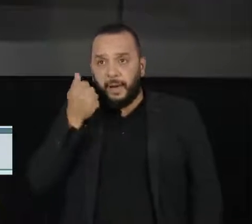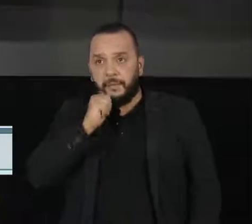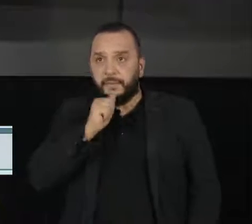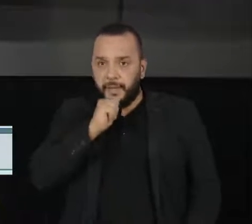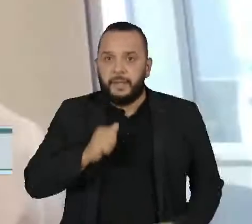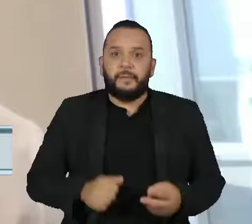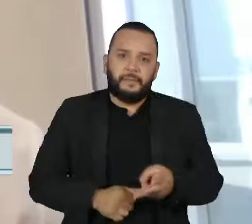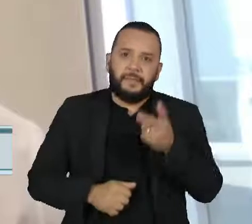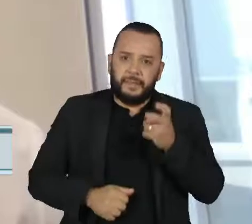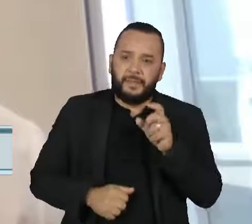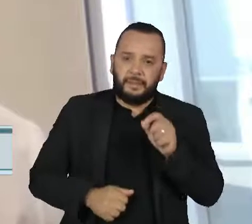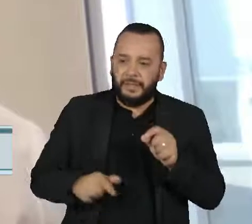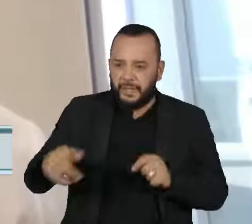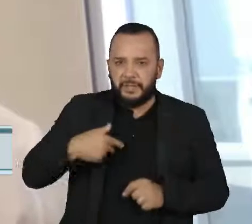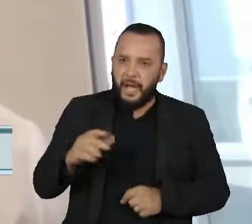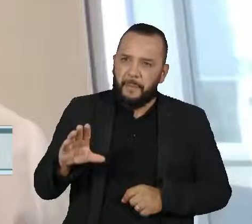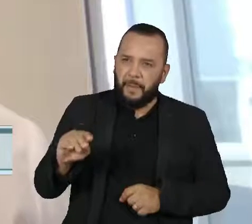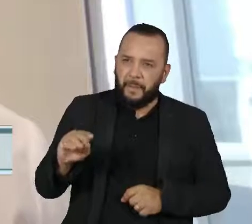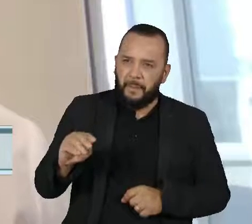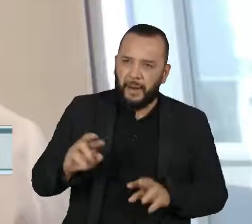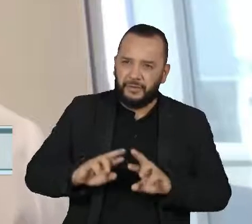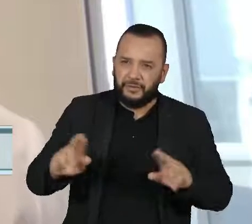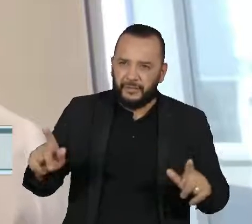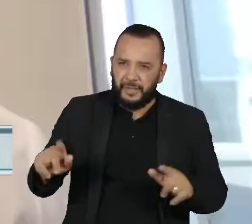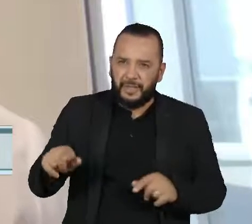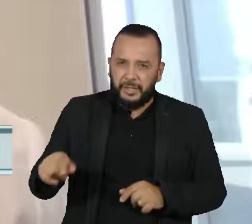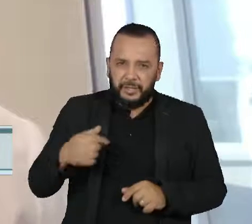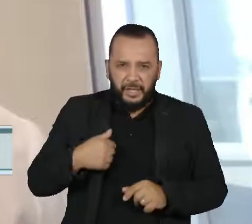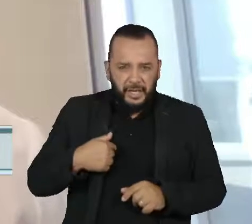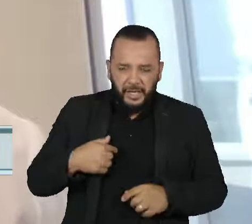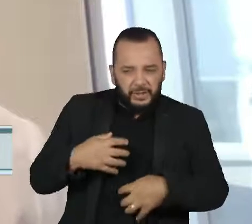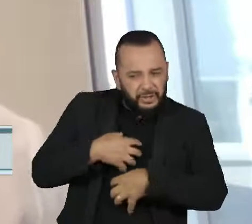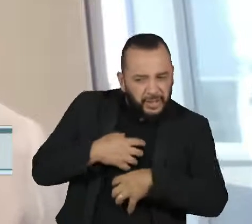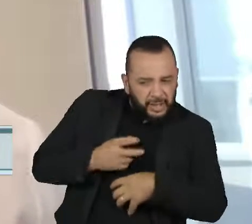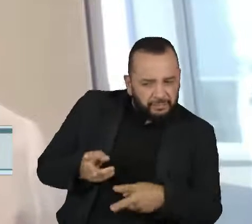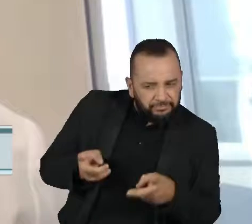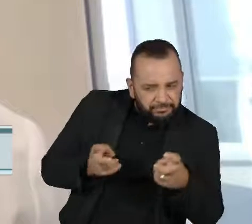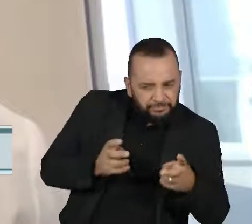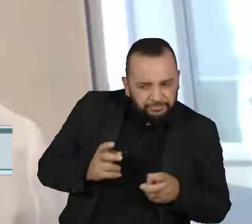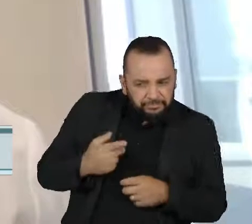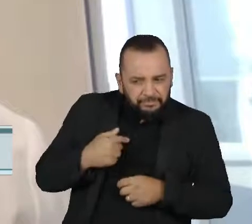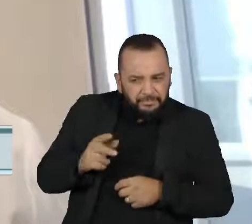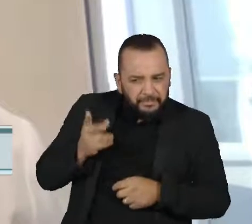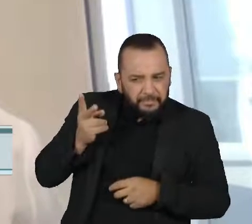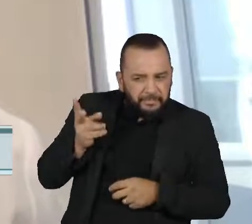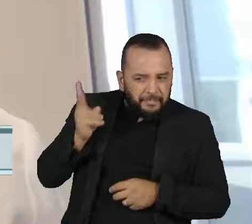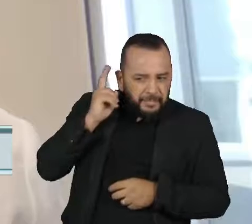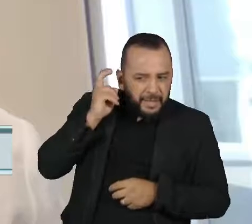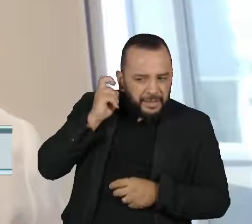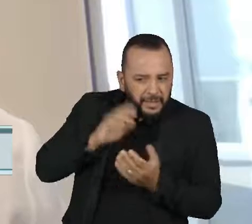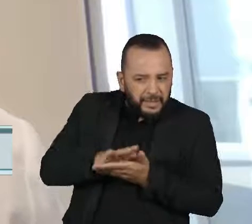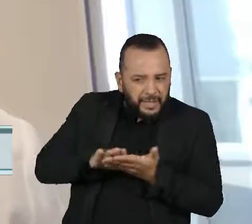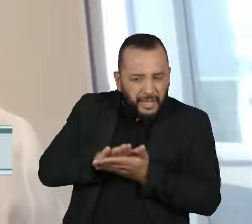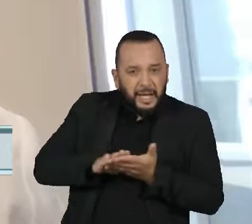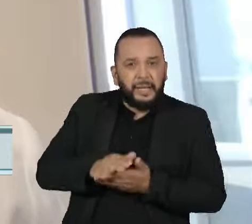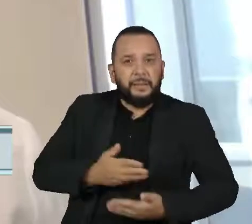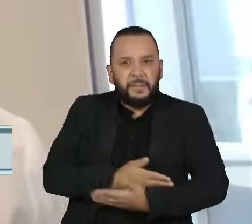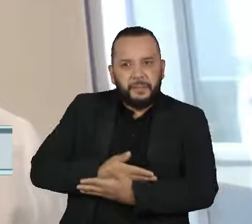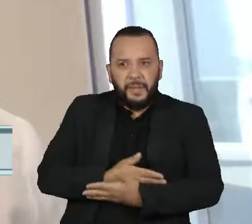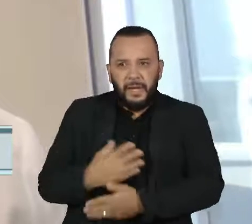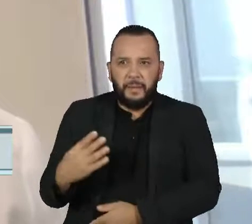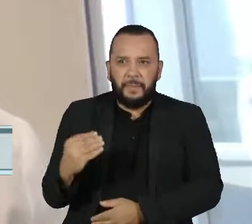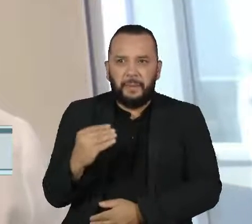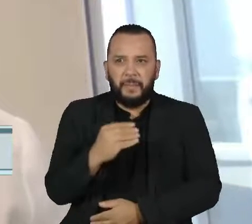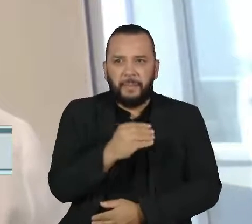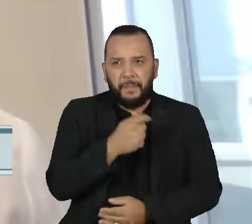de fala ou de comportamento em relação ao som, é muito importante que eles procurem um médico. Crianças pequenas, principalmente os que não falam ainda, bebês. Embora,